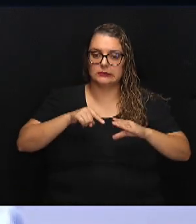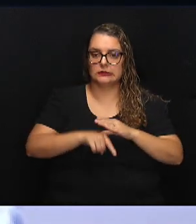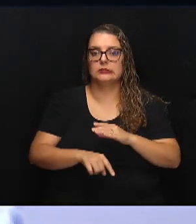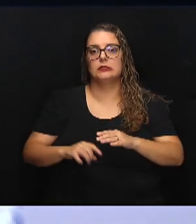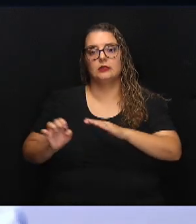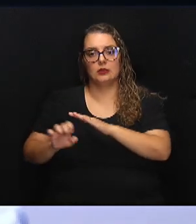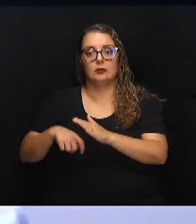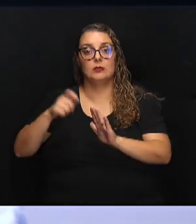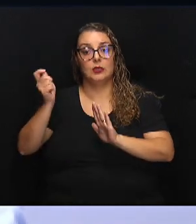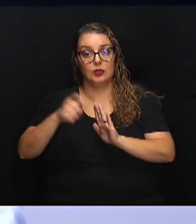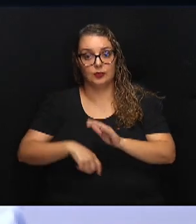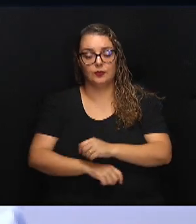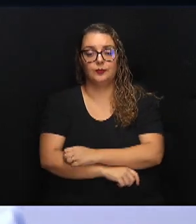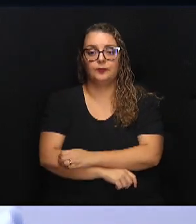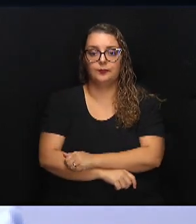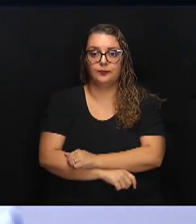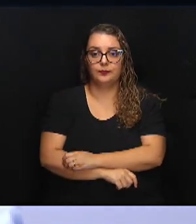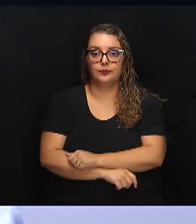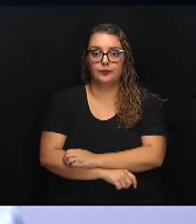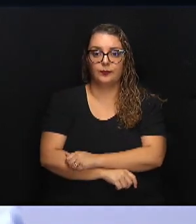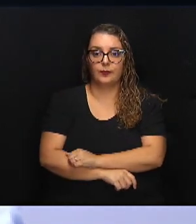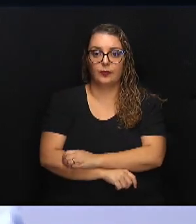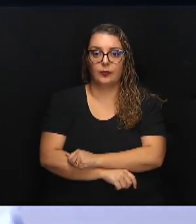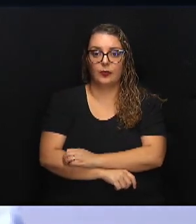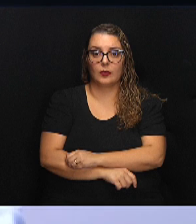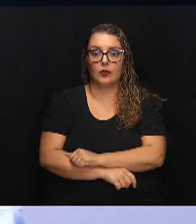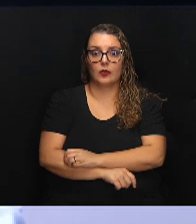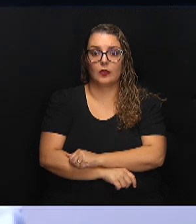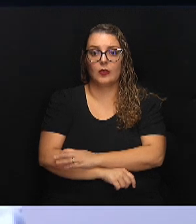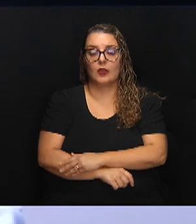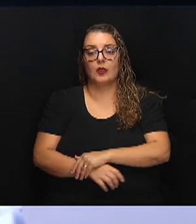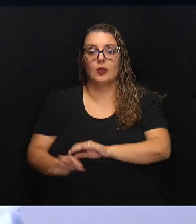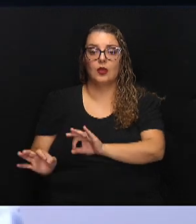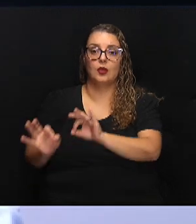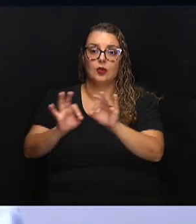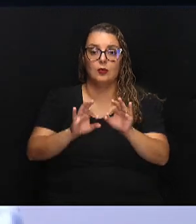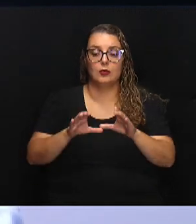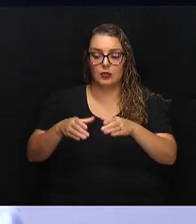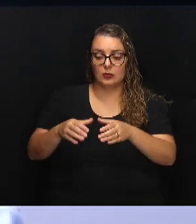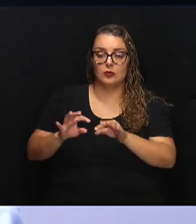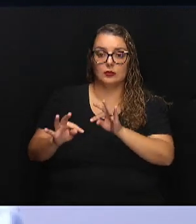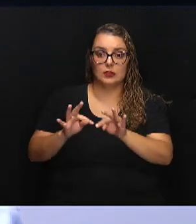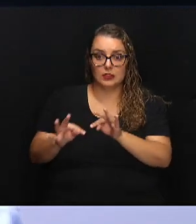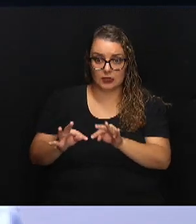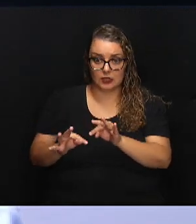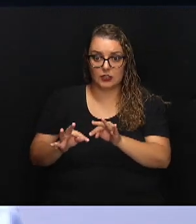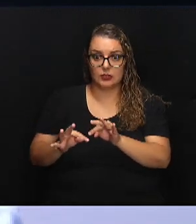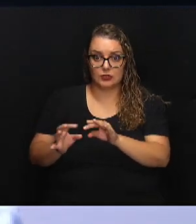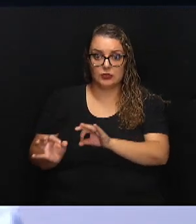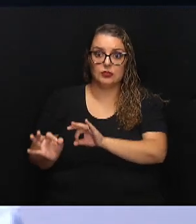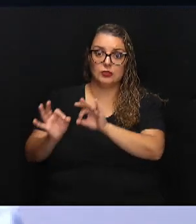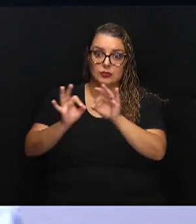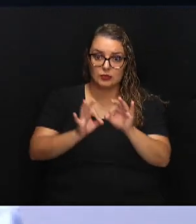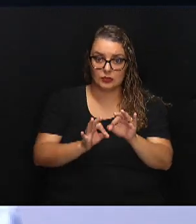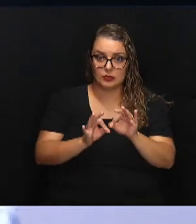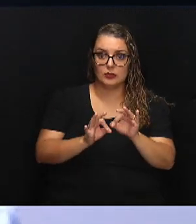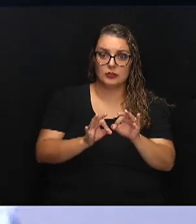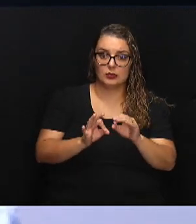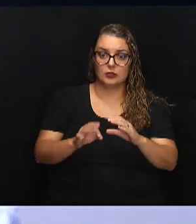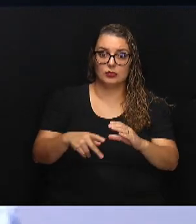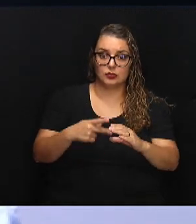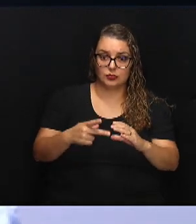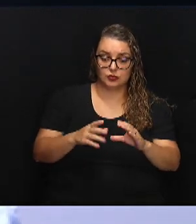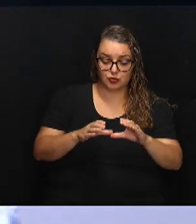precisar executar. E esse trabalho ele será acompanhado de perto por um grupo técnico, um grupo de acompanhamento de uma Câmara Técnica